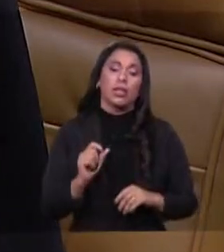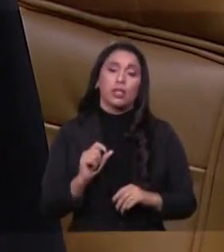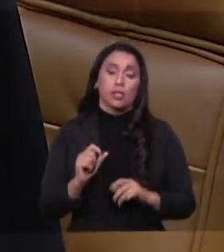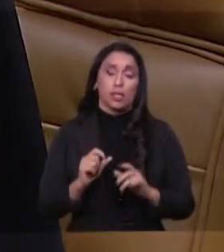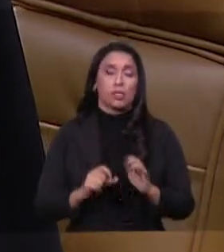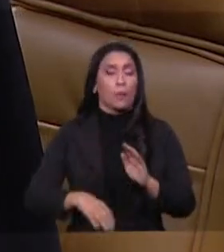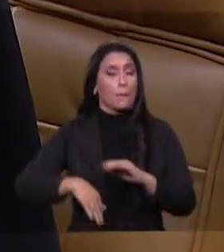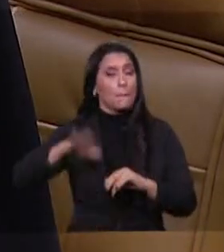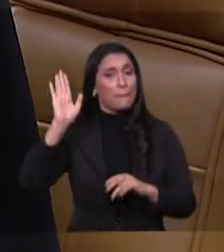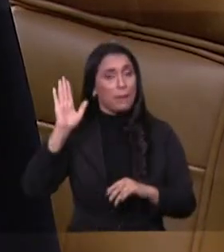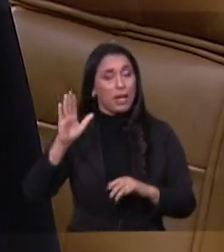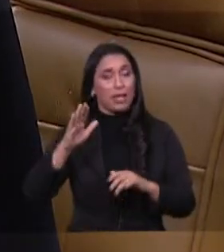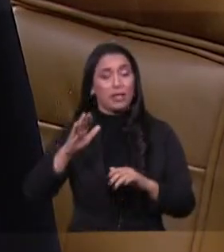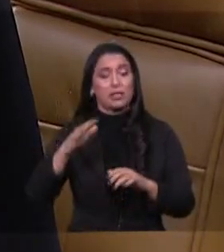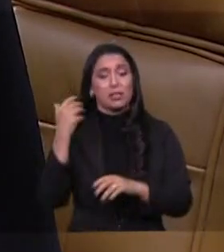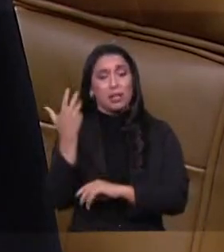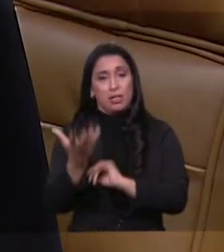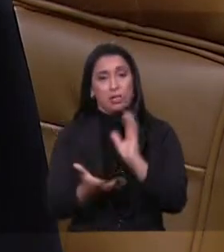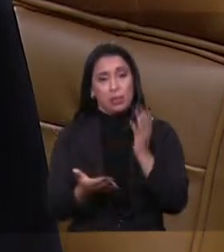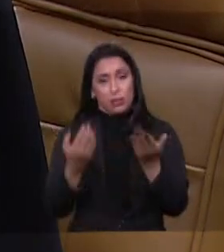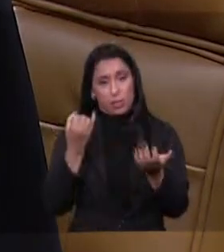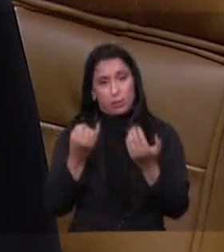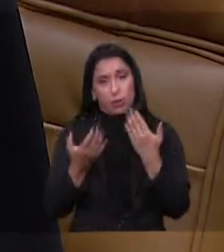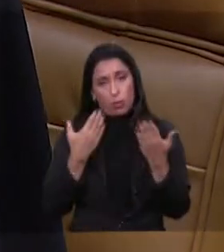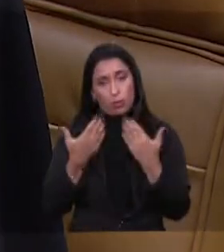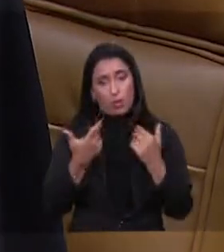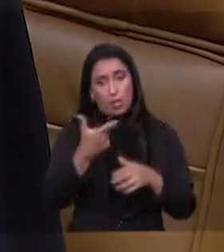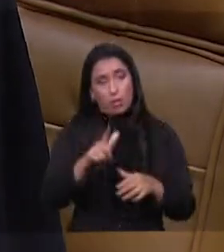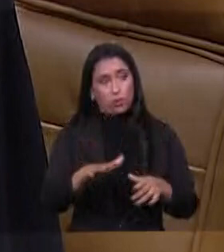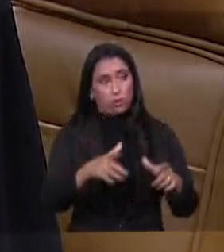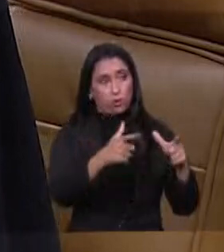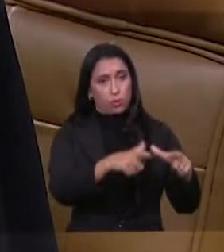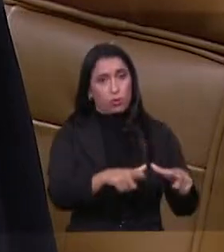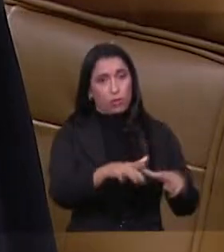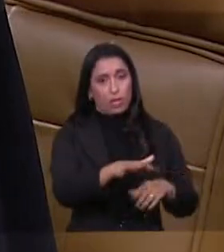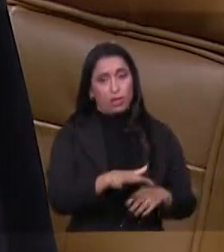significativamente maiores, se comparadas a outras áreas.